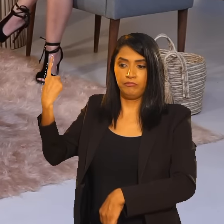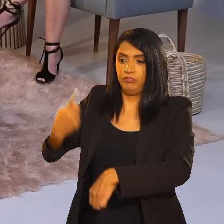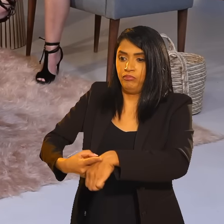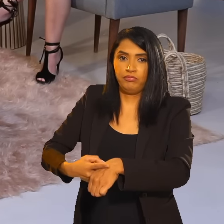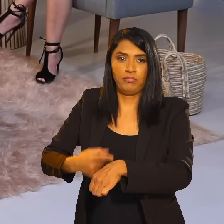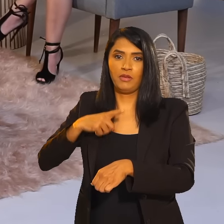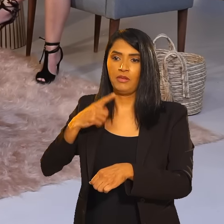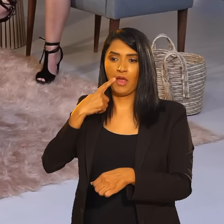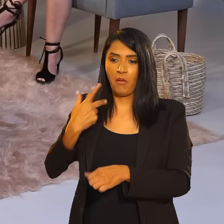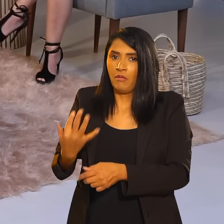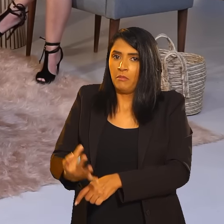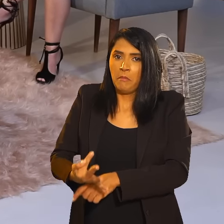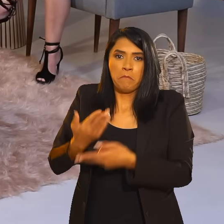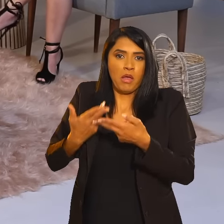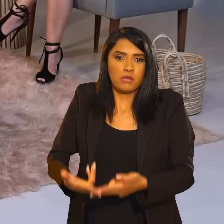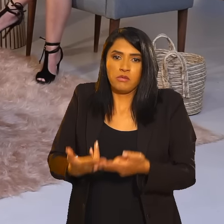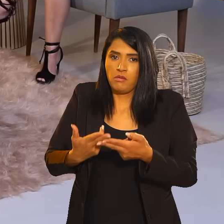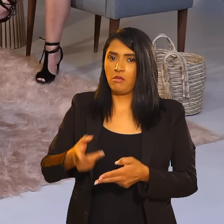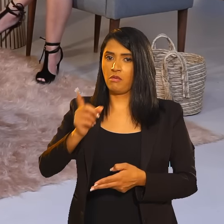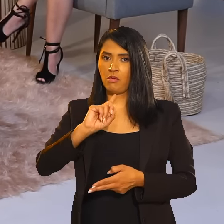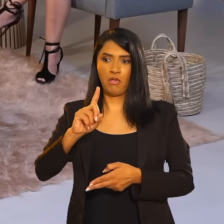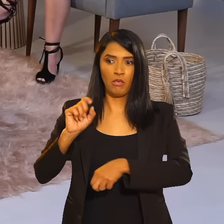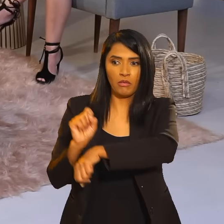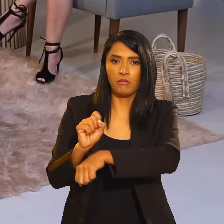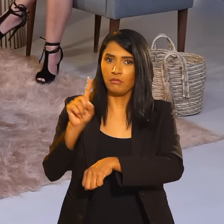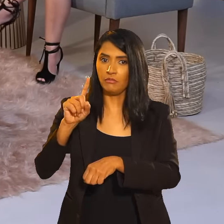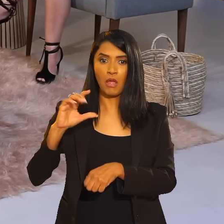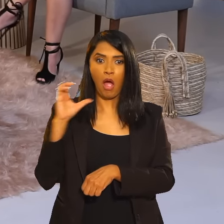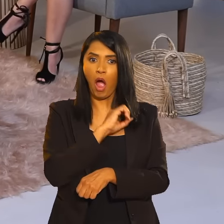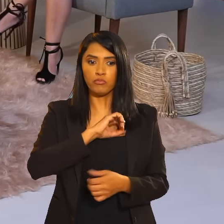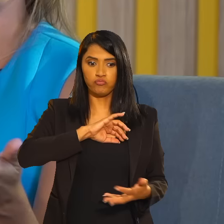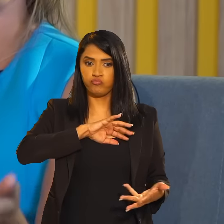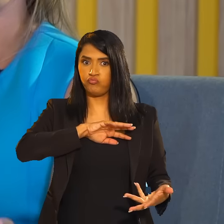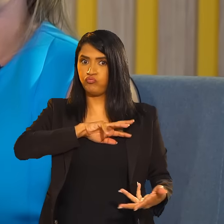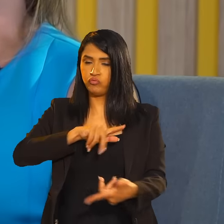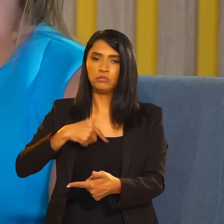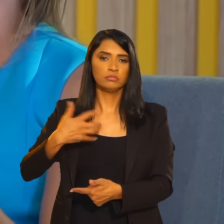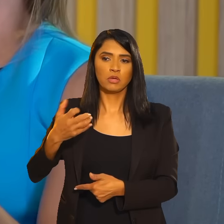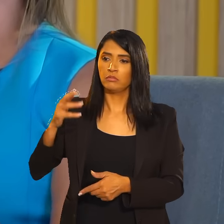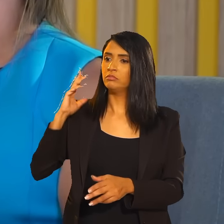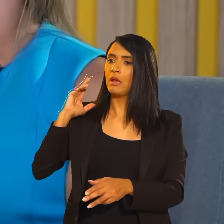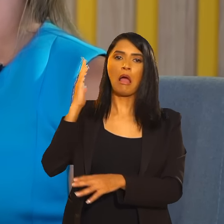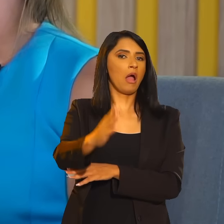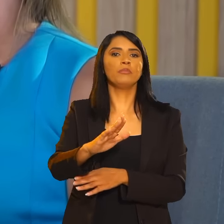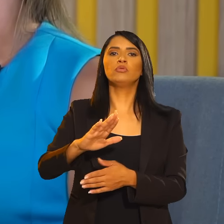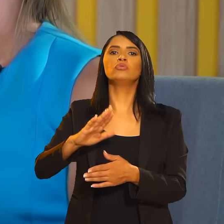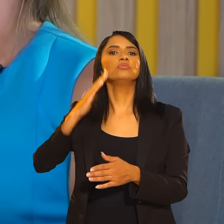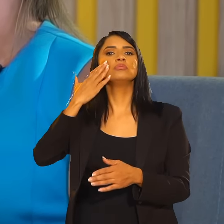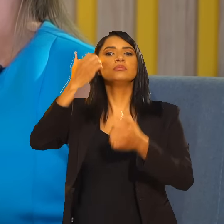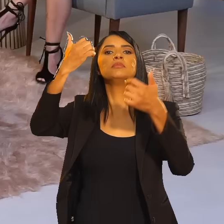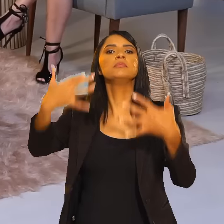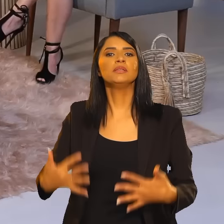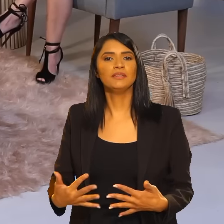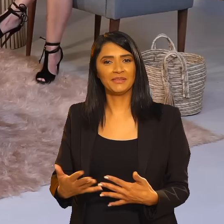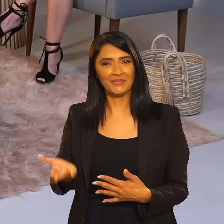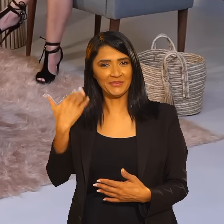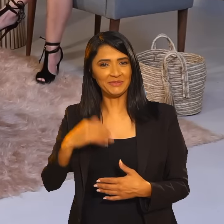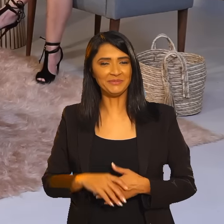imediatista, então a gente não tem essa paciência para esperar, não. O mundo hoje anda muito rápido, então a gente já quer logo a interpretação, por favor.